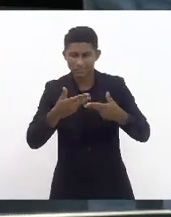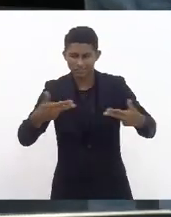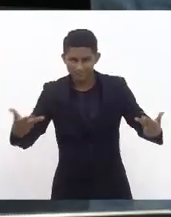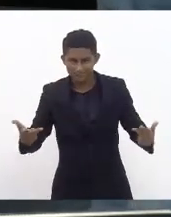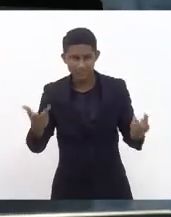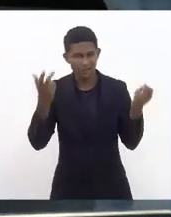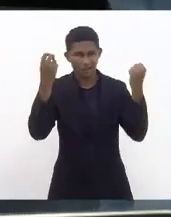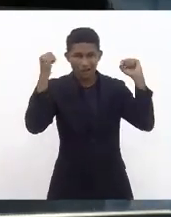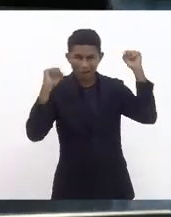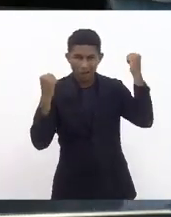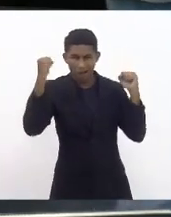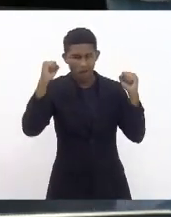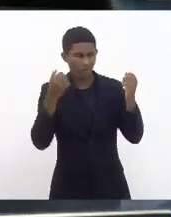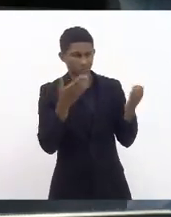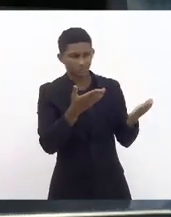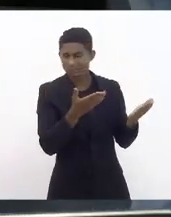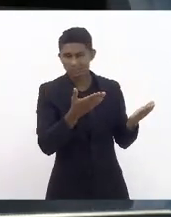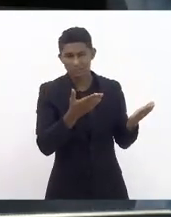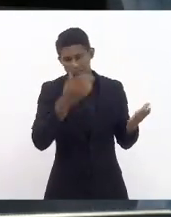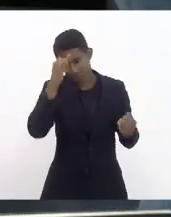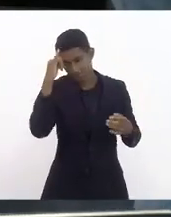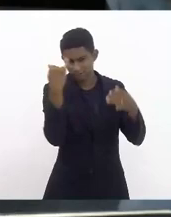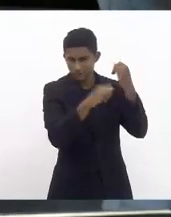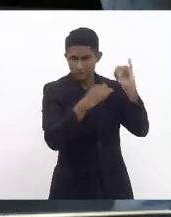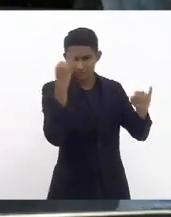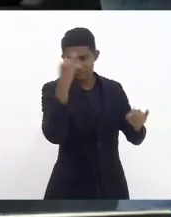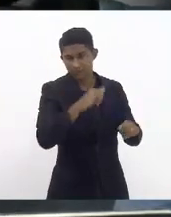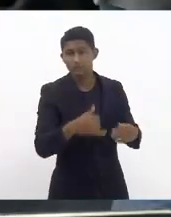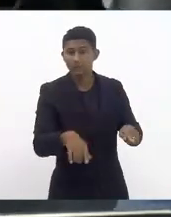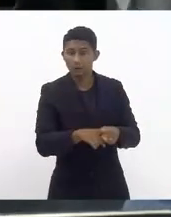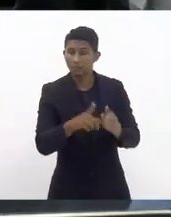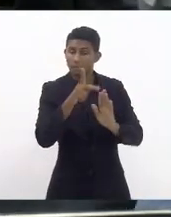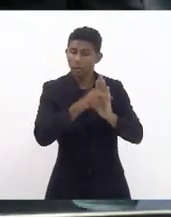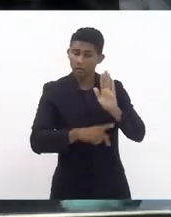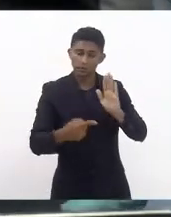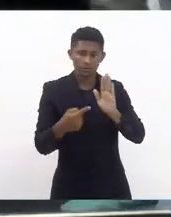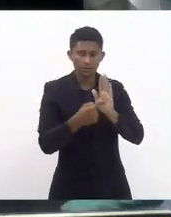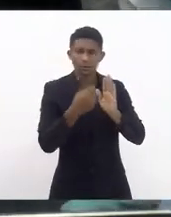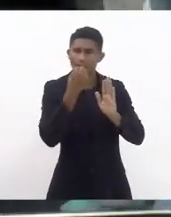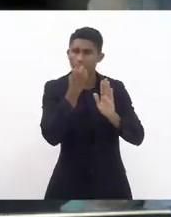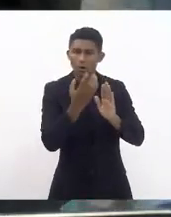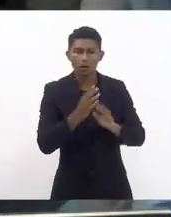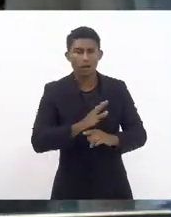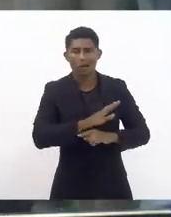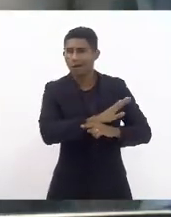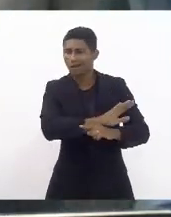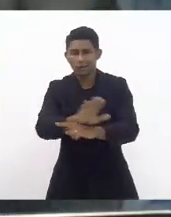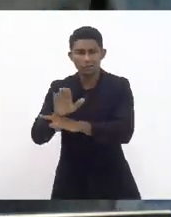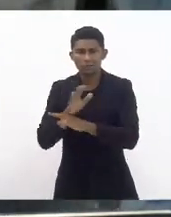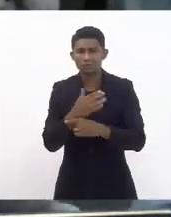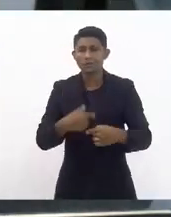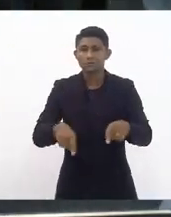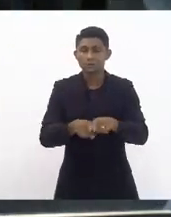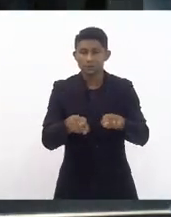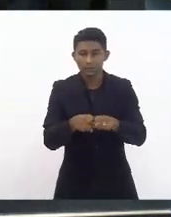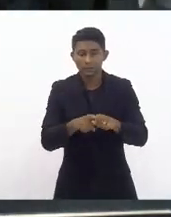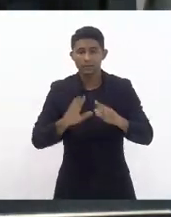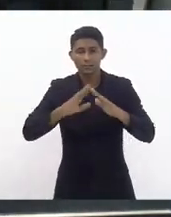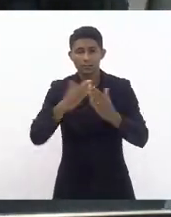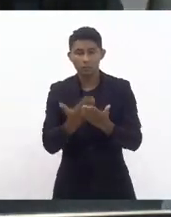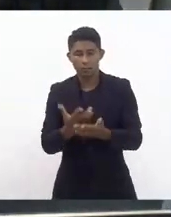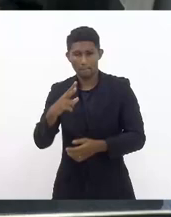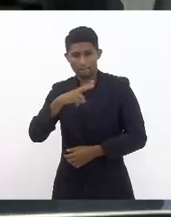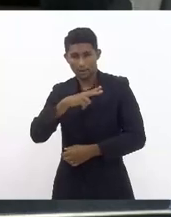E esse projeto, ele estende, inclusive, essa vedação também às cantinas das instituições privadas que ficam com essa